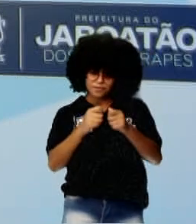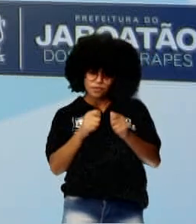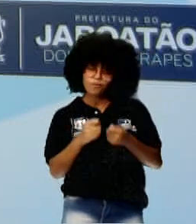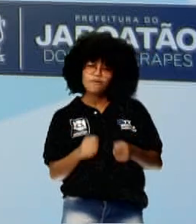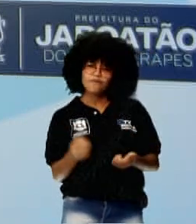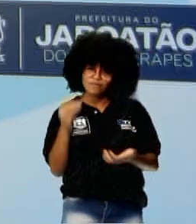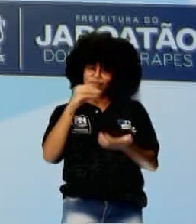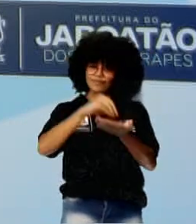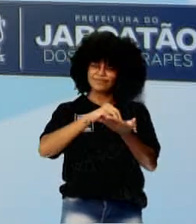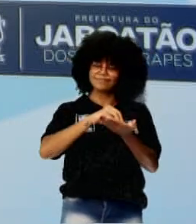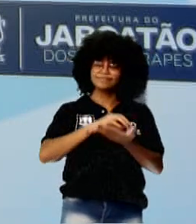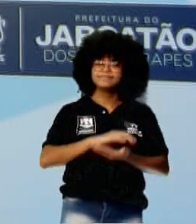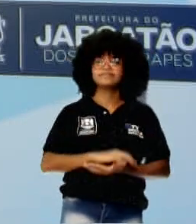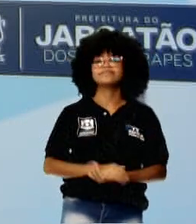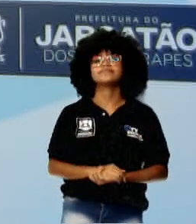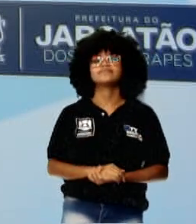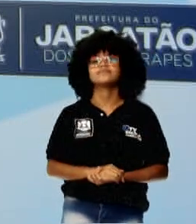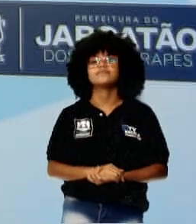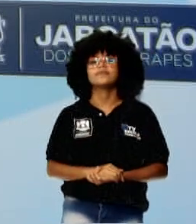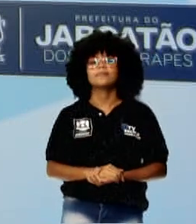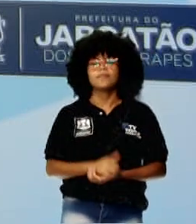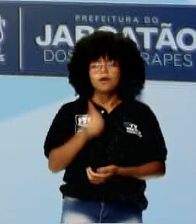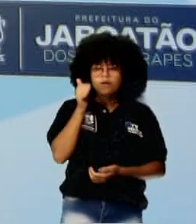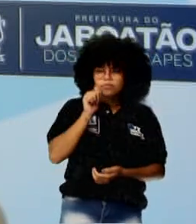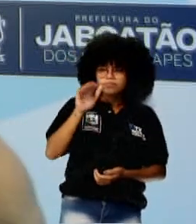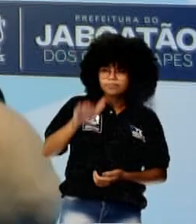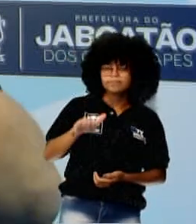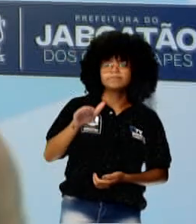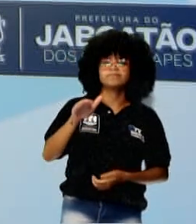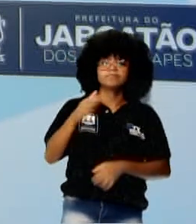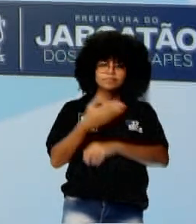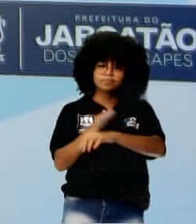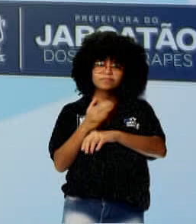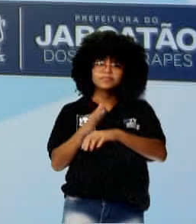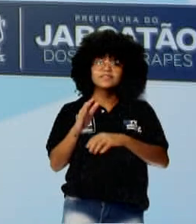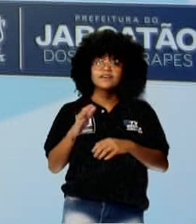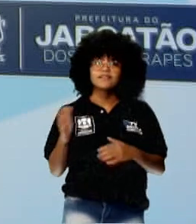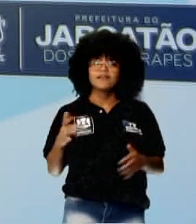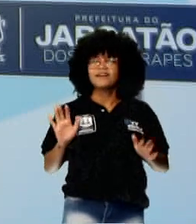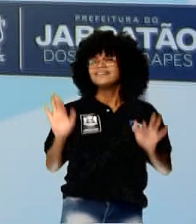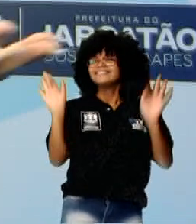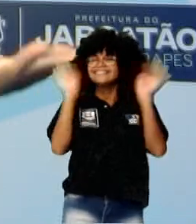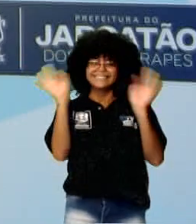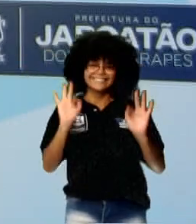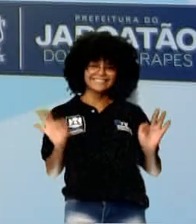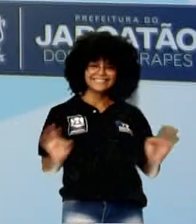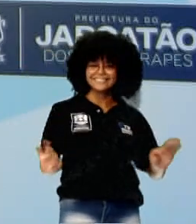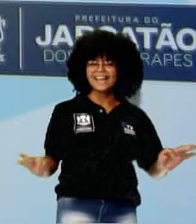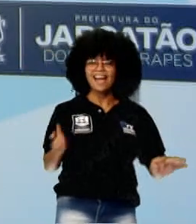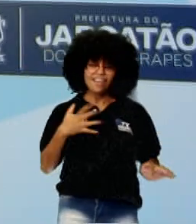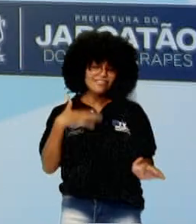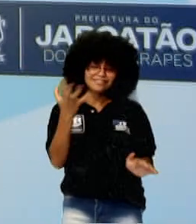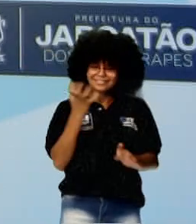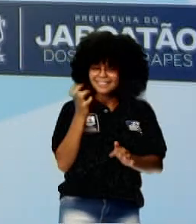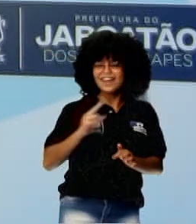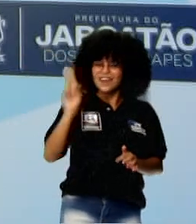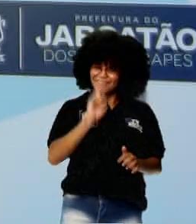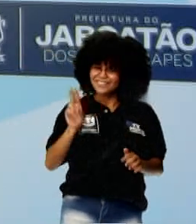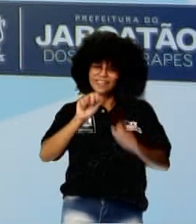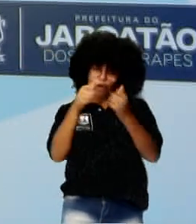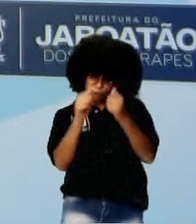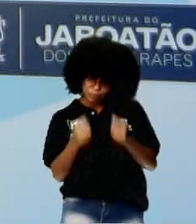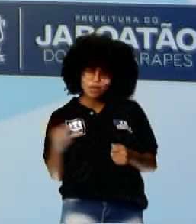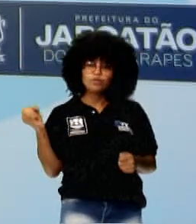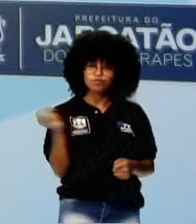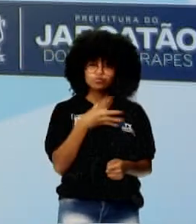costas colocar. E Branca de Neve veio feliz e satisfeita por experimentar um artigo novo,